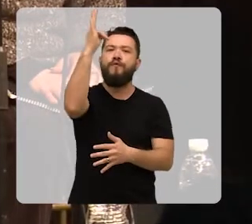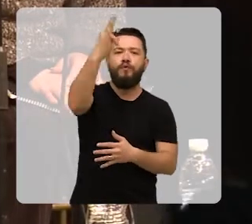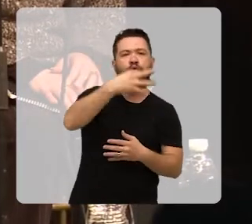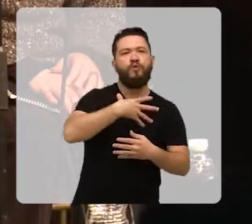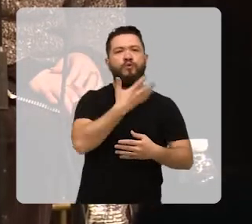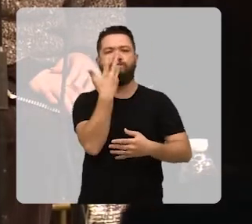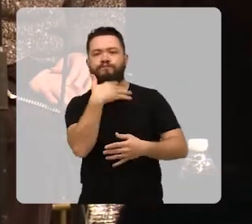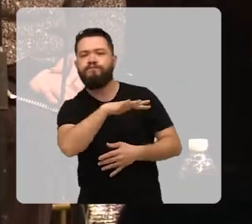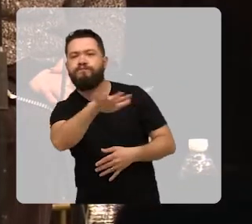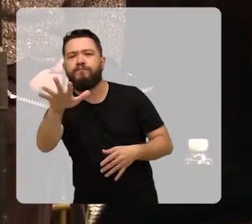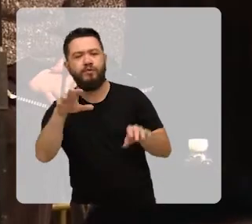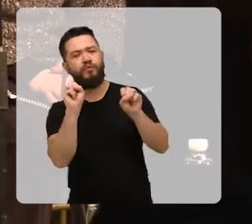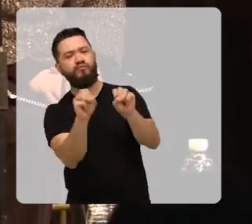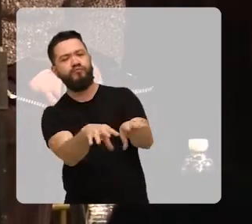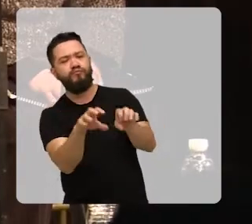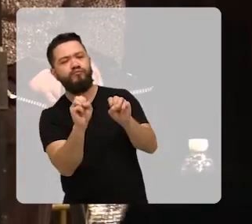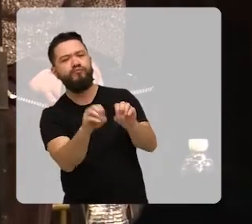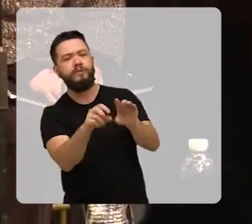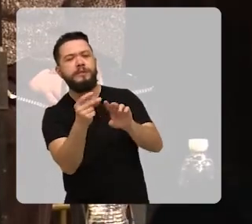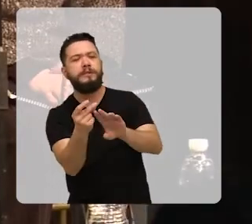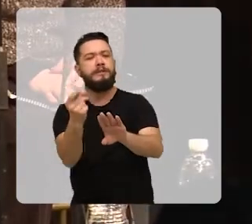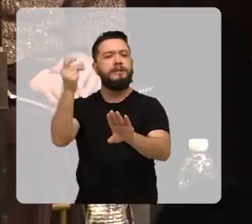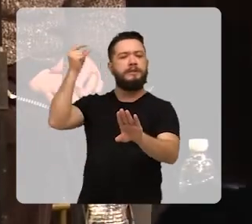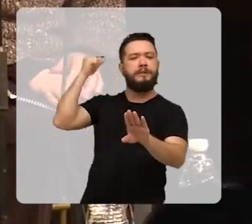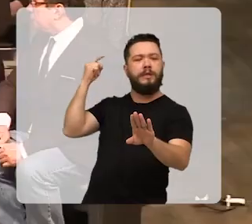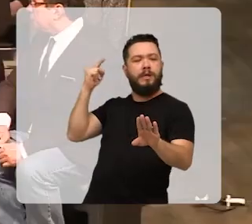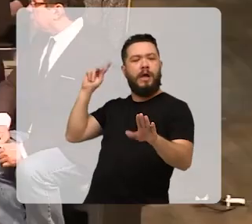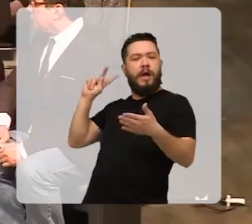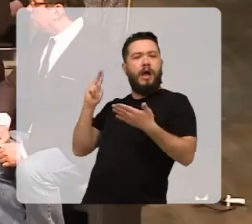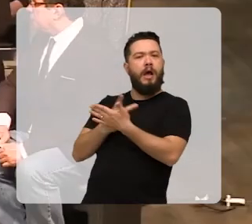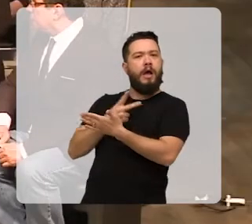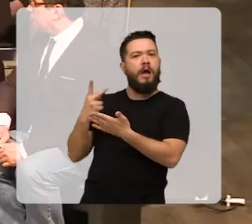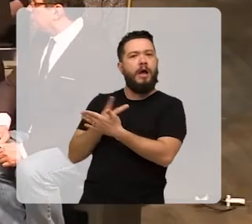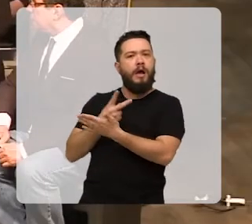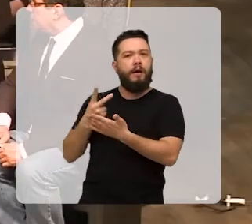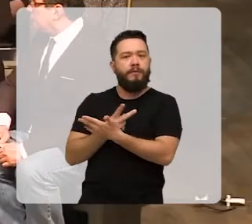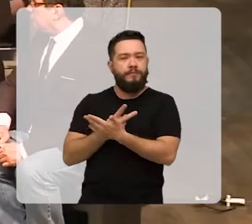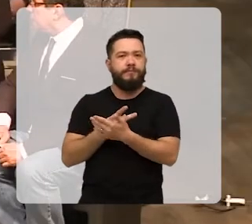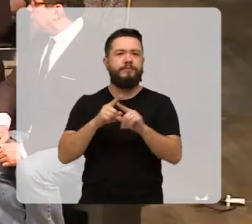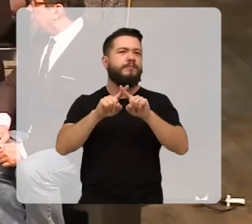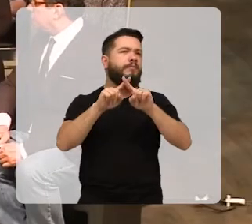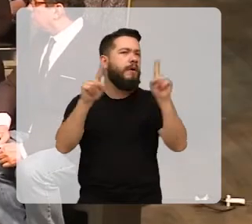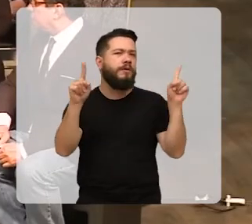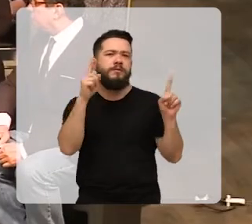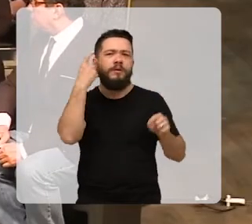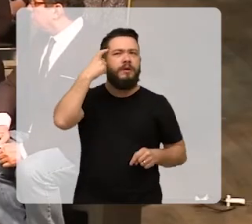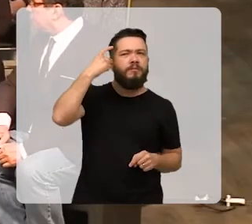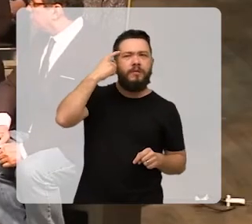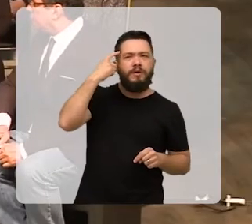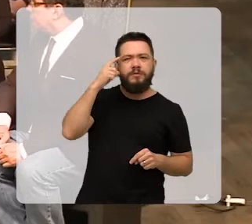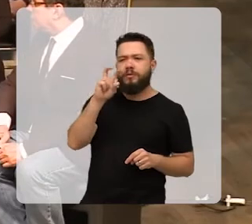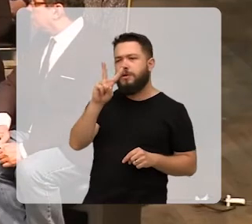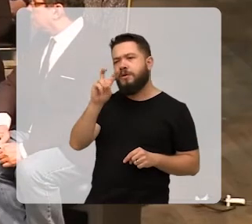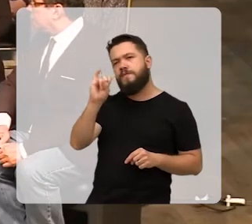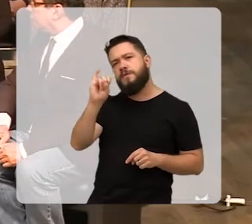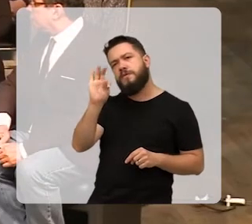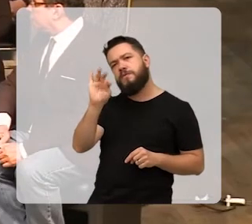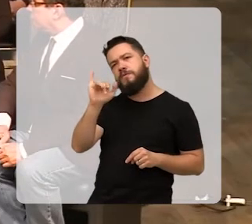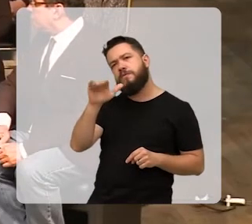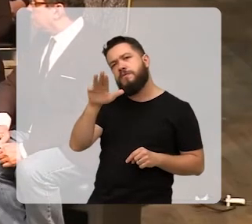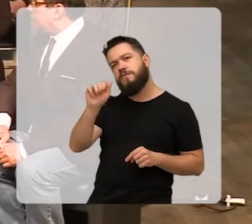aconteceu. Quando se fala sobre vítimas, o mundo pensa dos que foram assassinados.